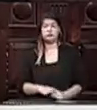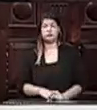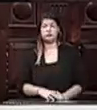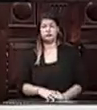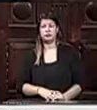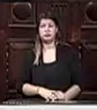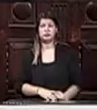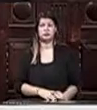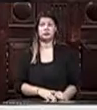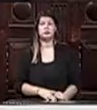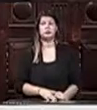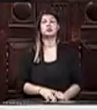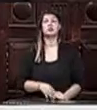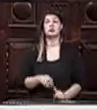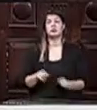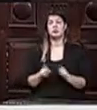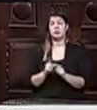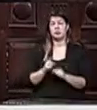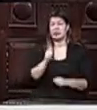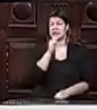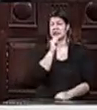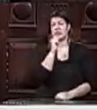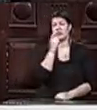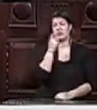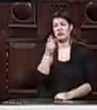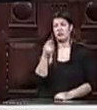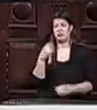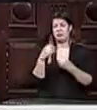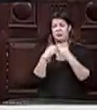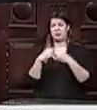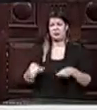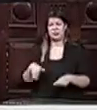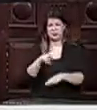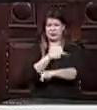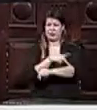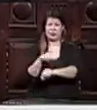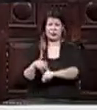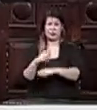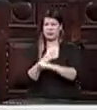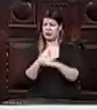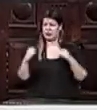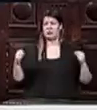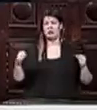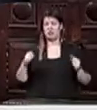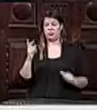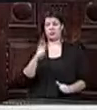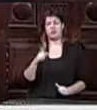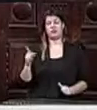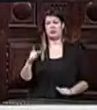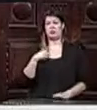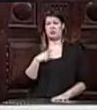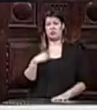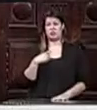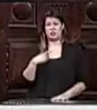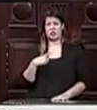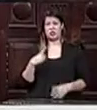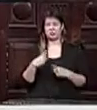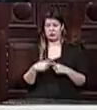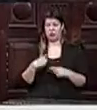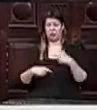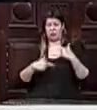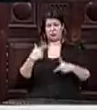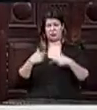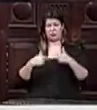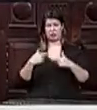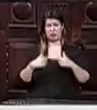e aí concluo, sem contar o prejuízo pedagógico enorme de professores que vão ficar trabalhando